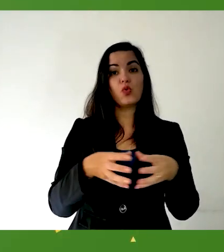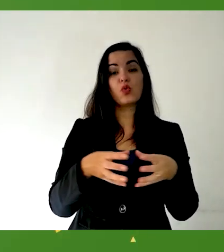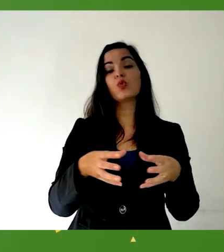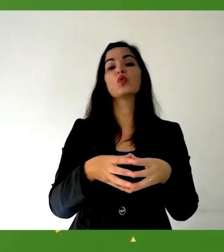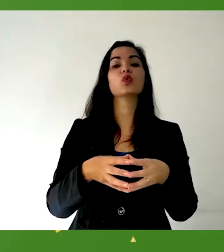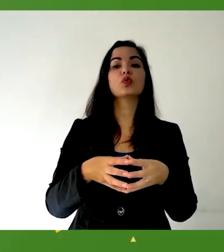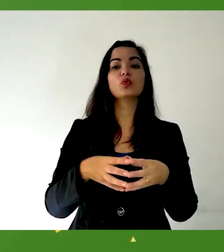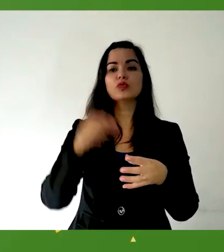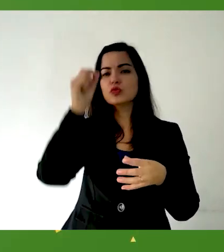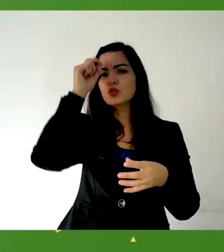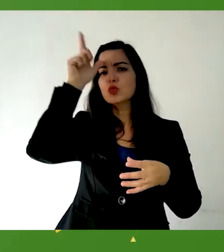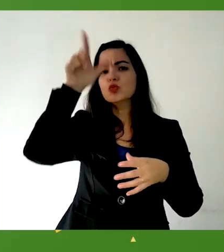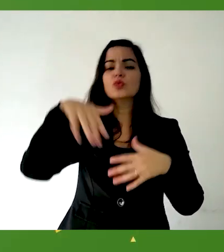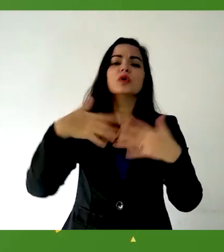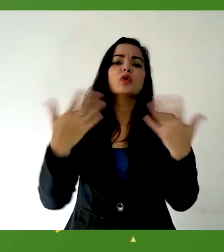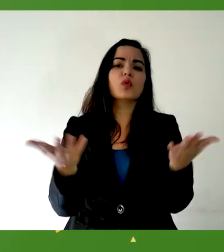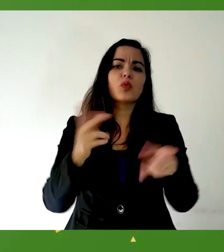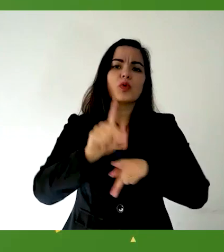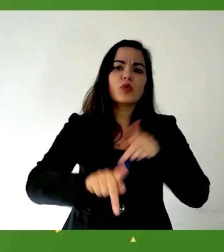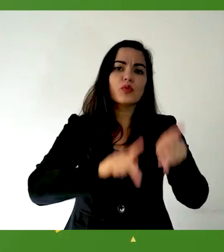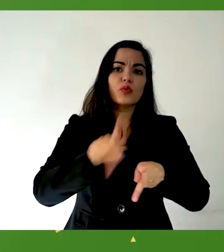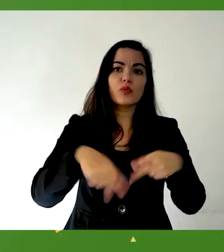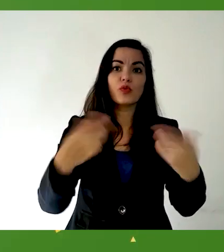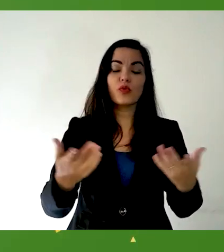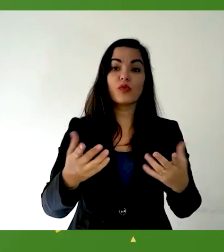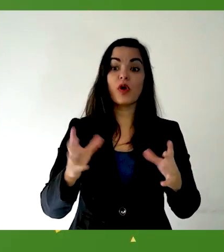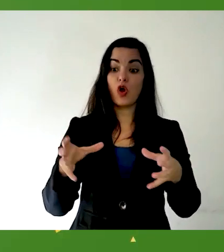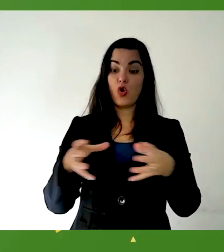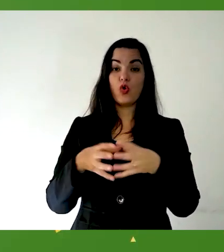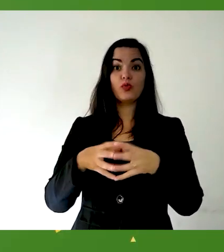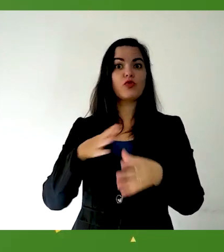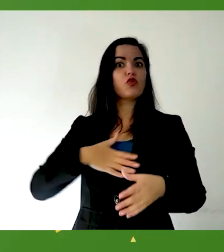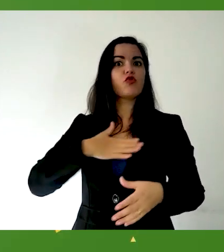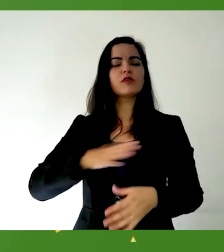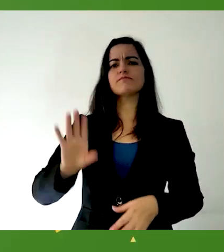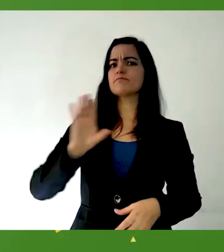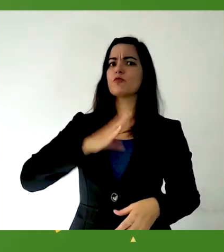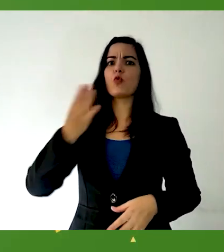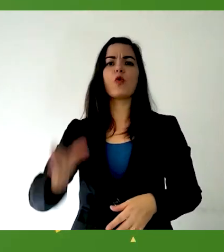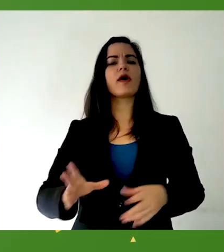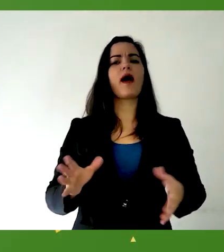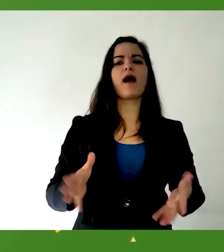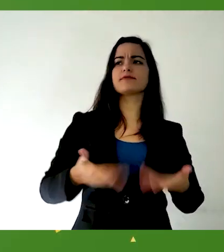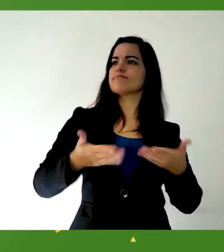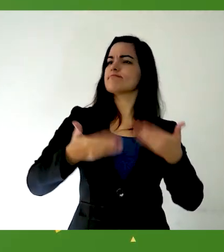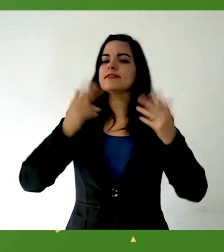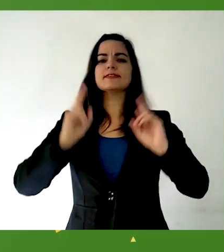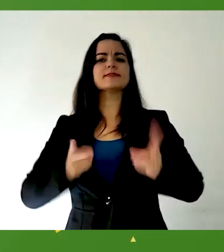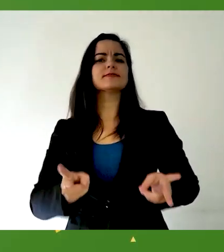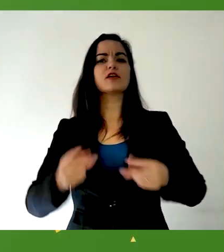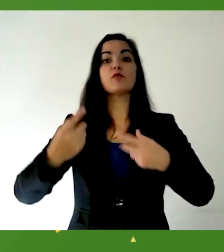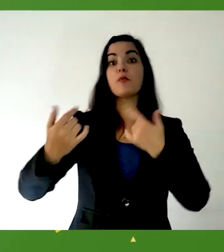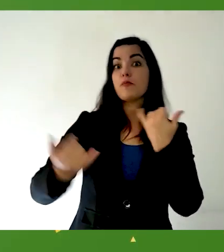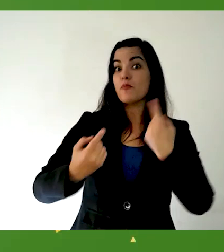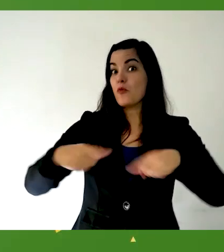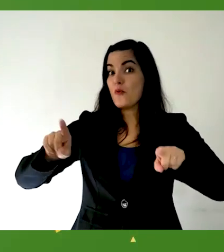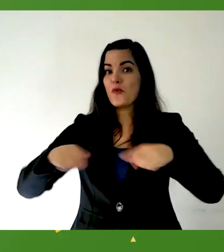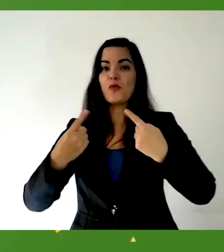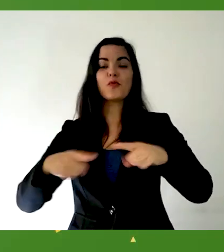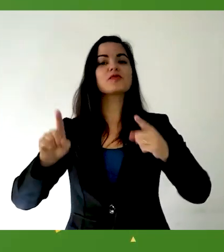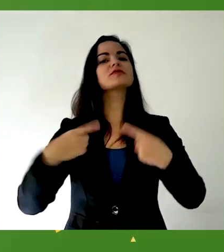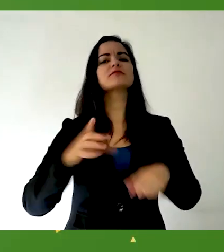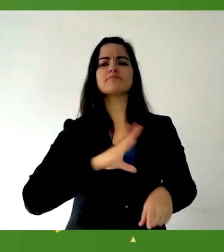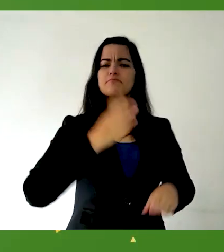povo. É um povo caracterizado pelo otimismo, pela coragem, pela musicalidade,